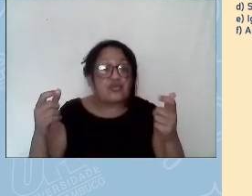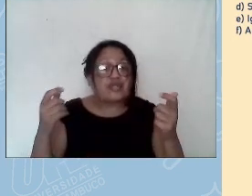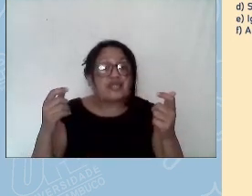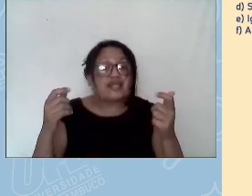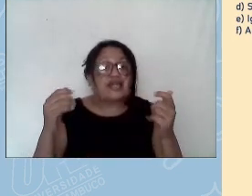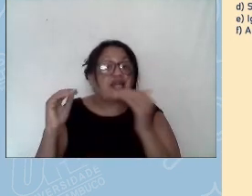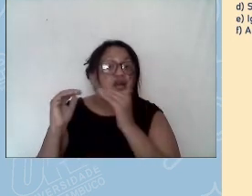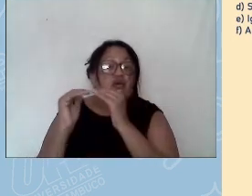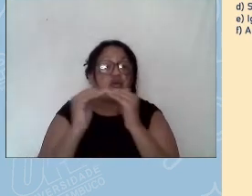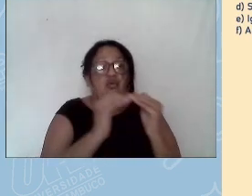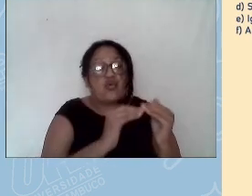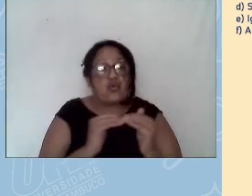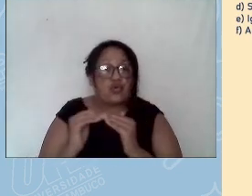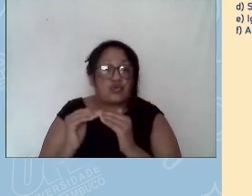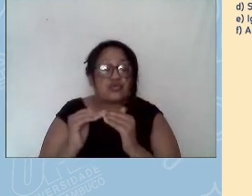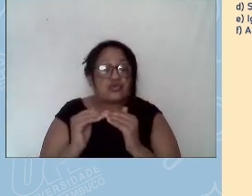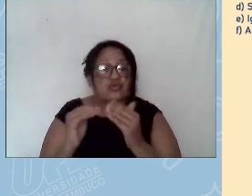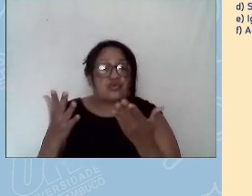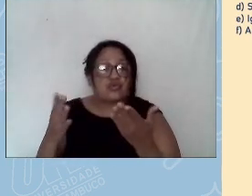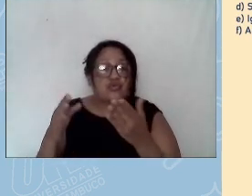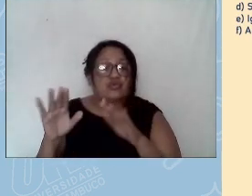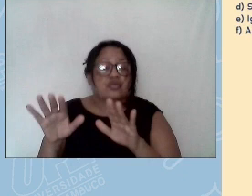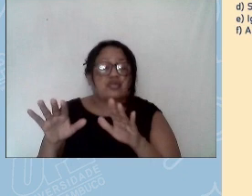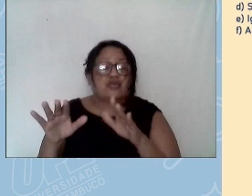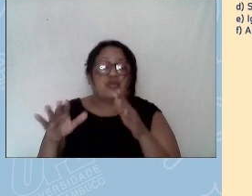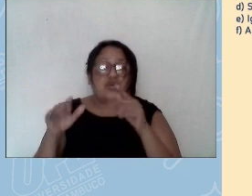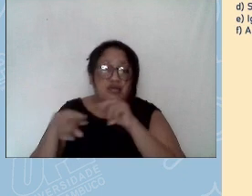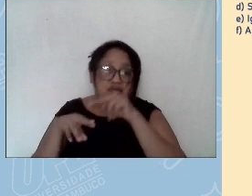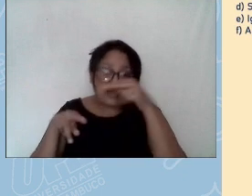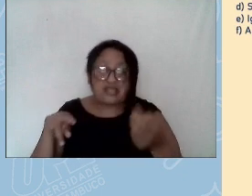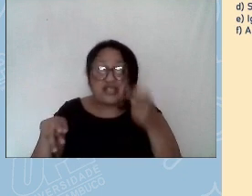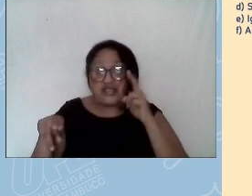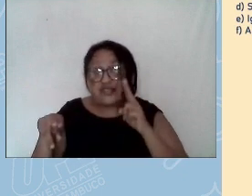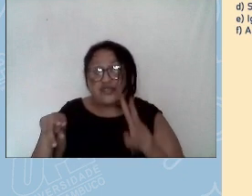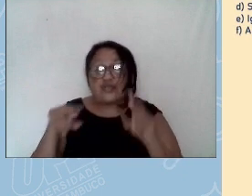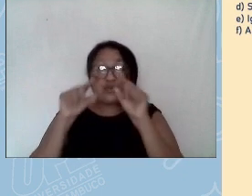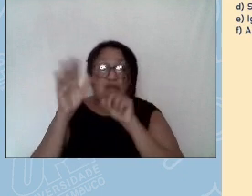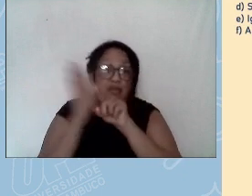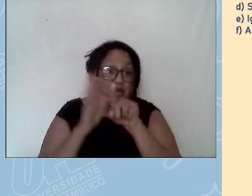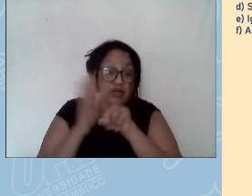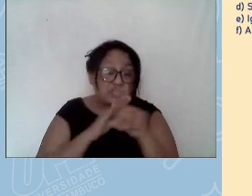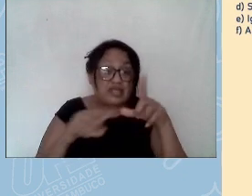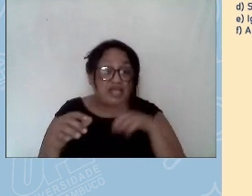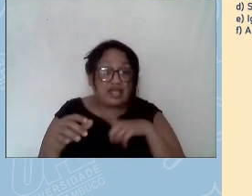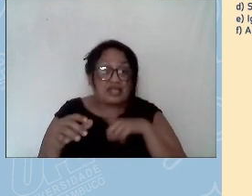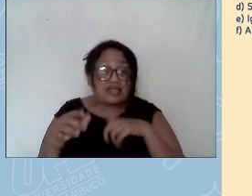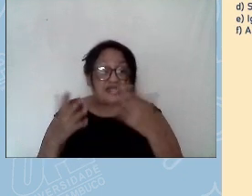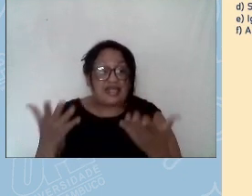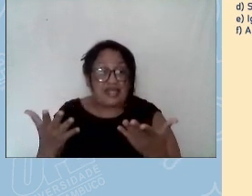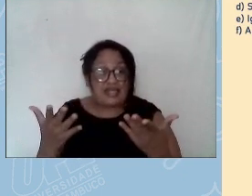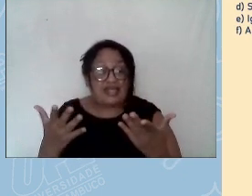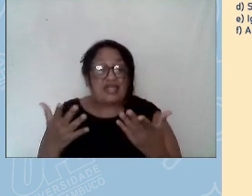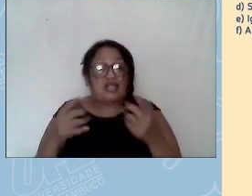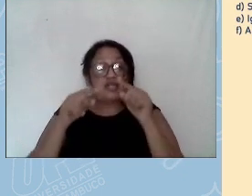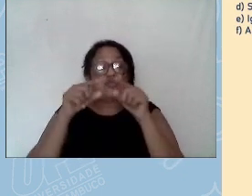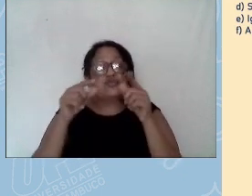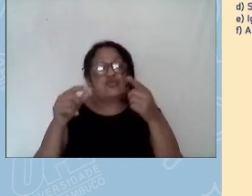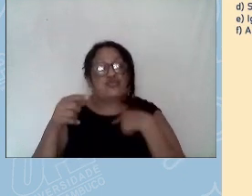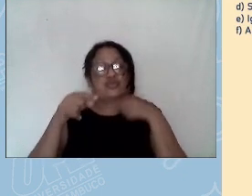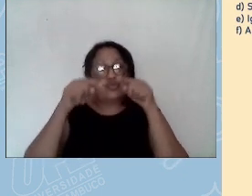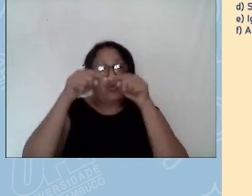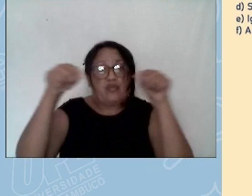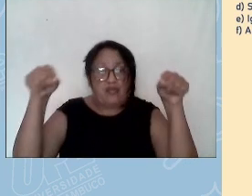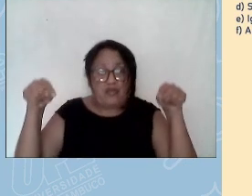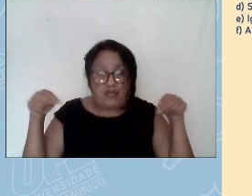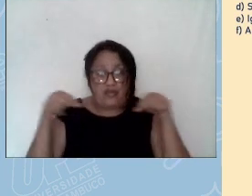dimensões que foram dadas lá para a piscina a gente viu enunciado que ela tem a forma de um paralelo epípedo e para calcular o